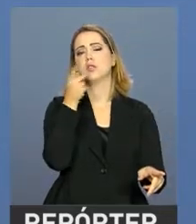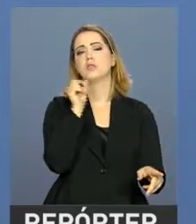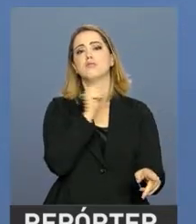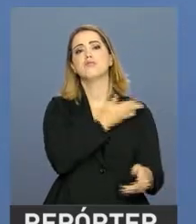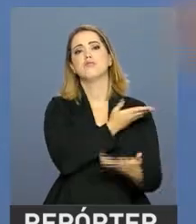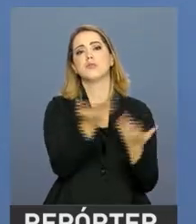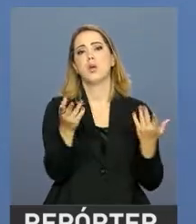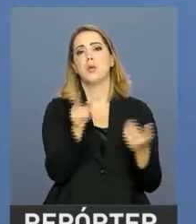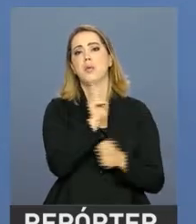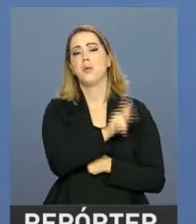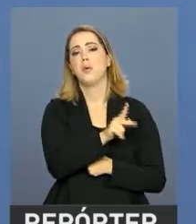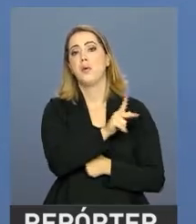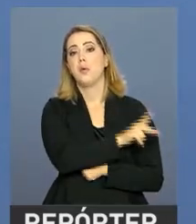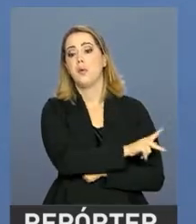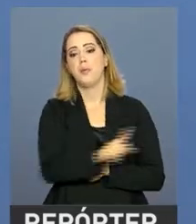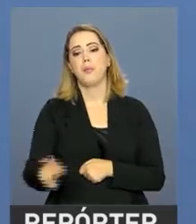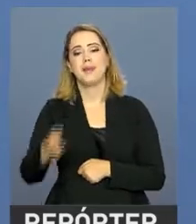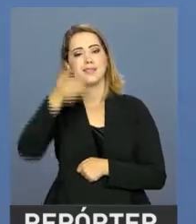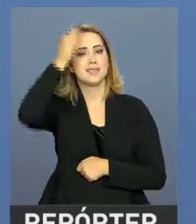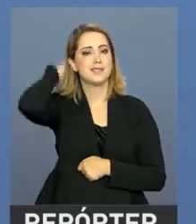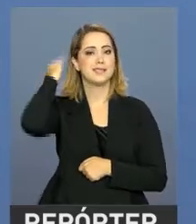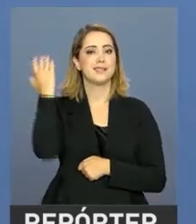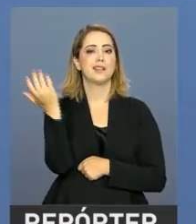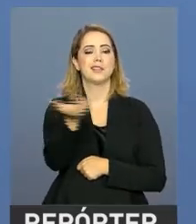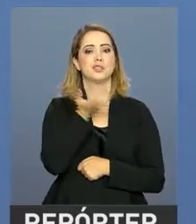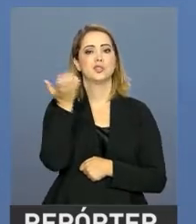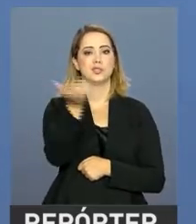ah, o presidente, com as reformas que ele quer